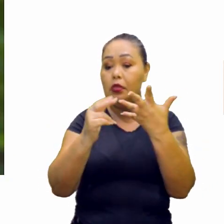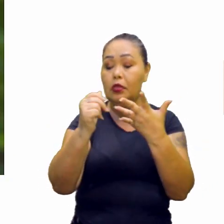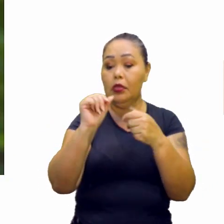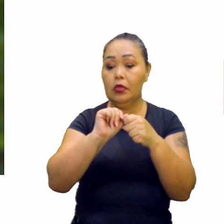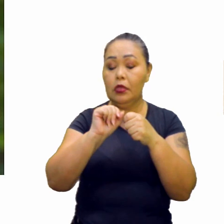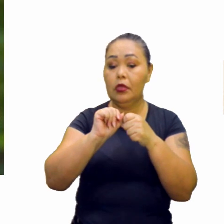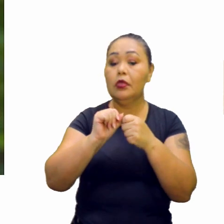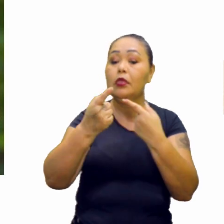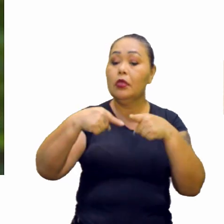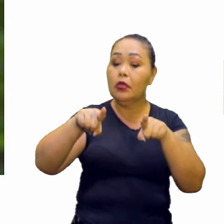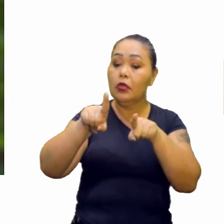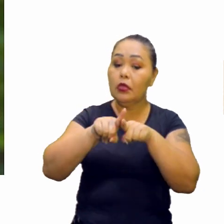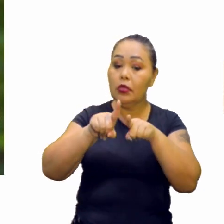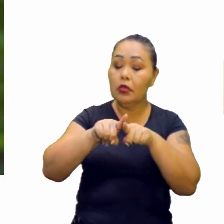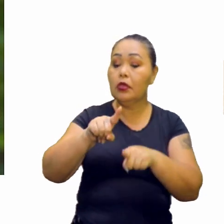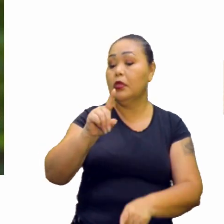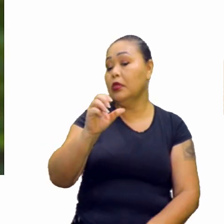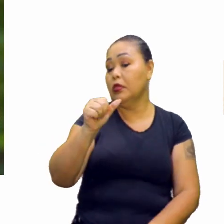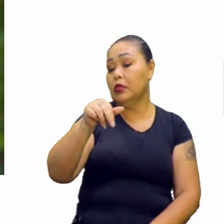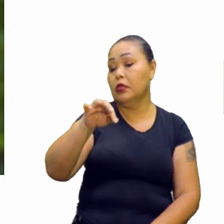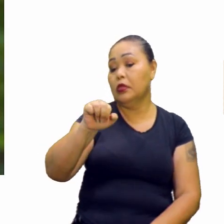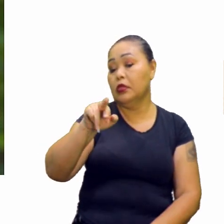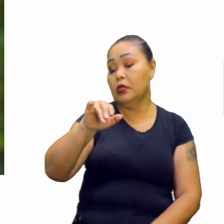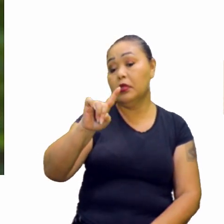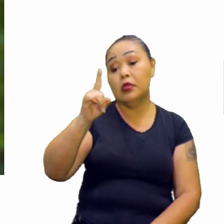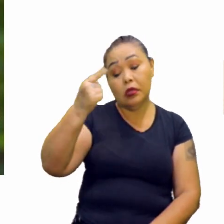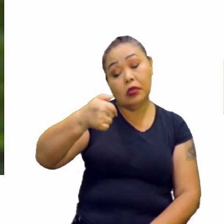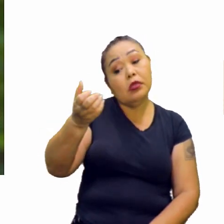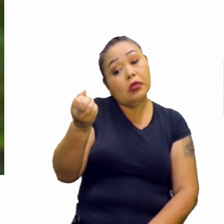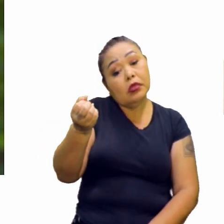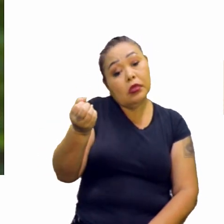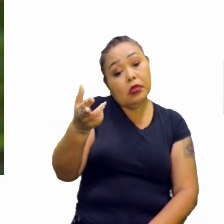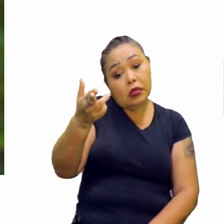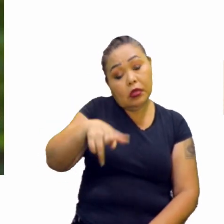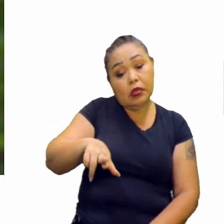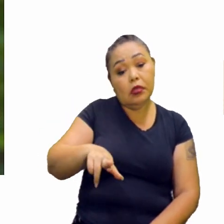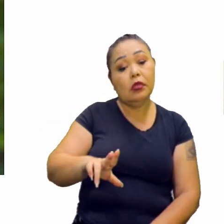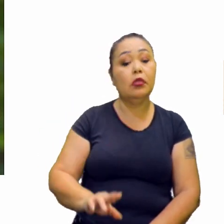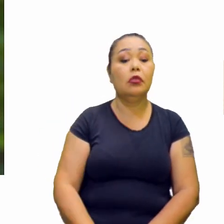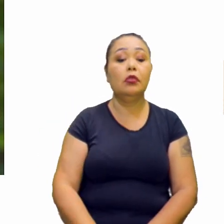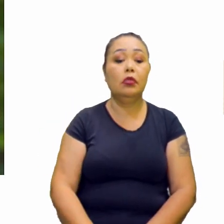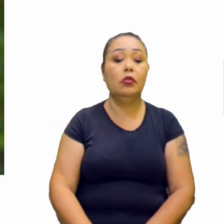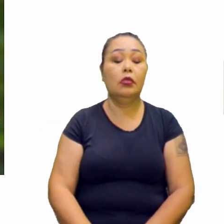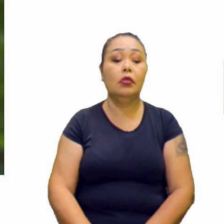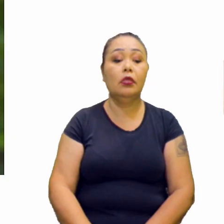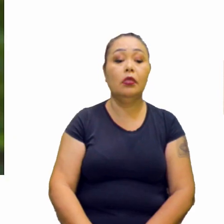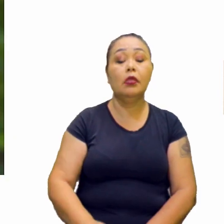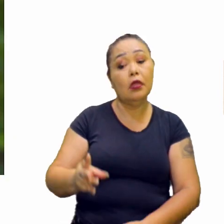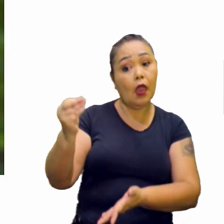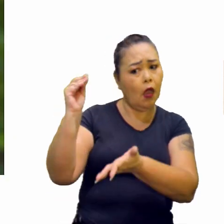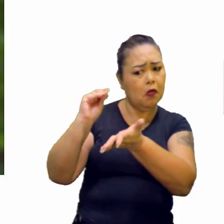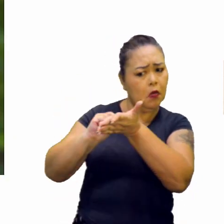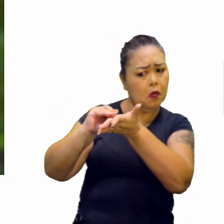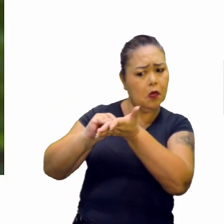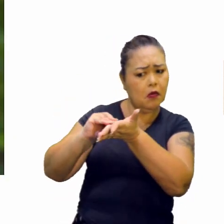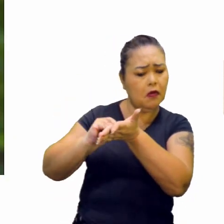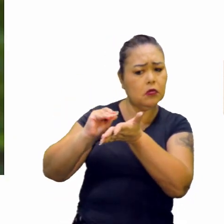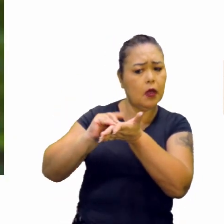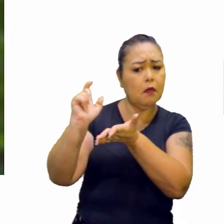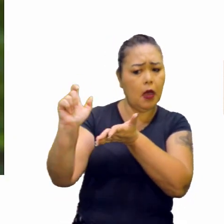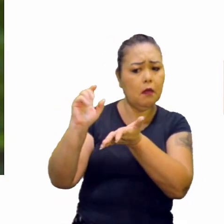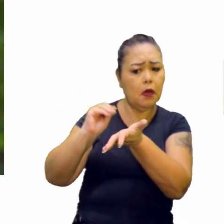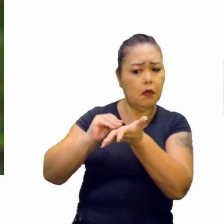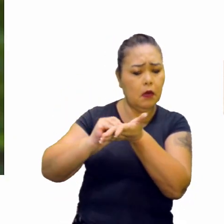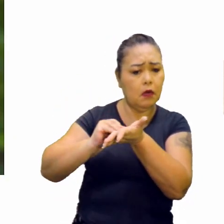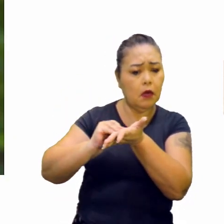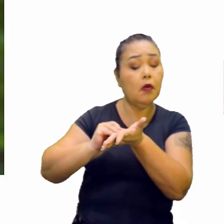fitossanitária e renovação, tá? Não é porque não aparecem essas palavrinhas aí só são